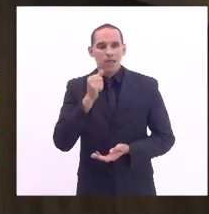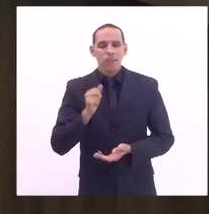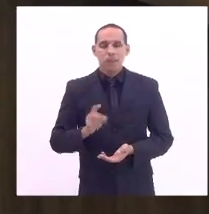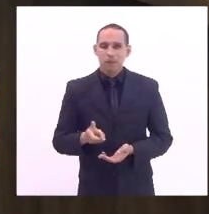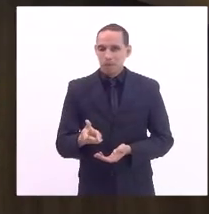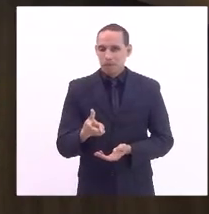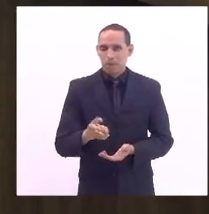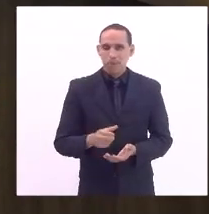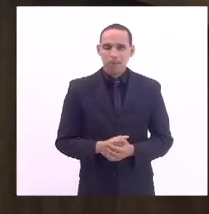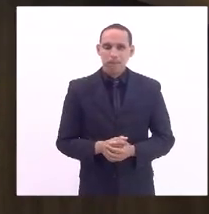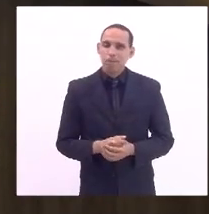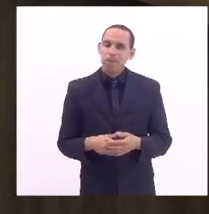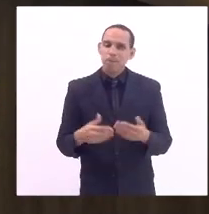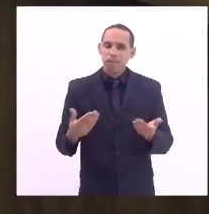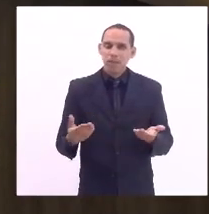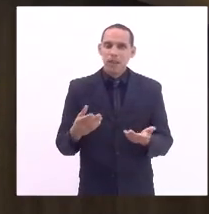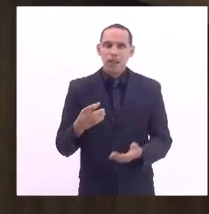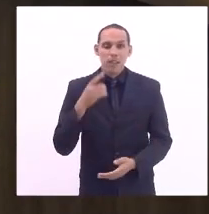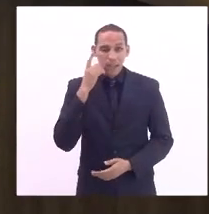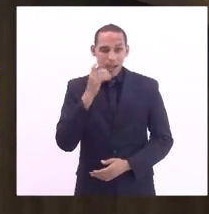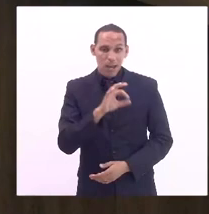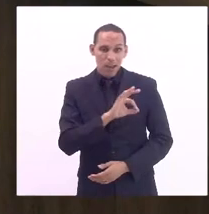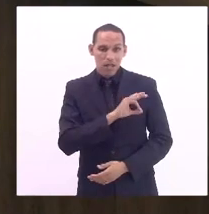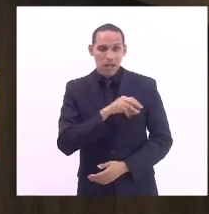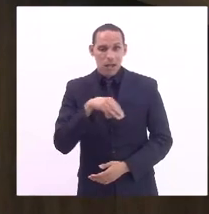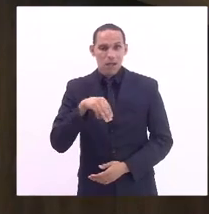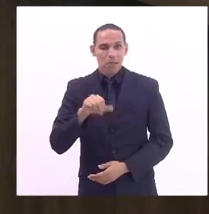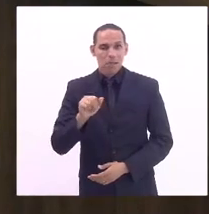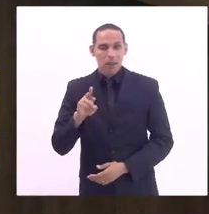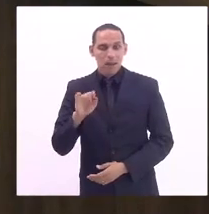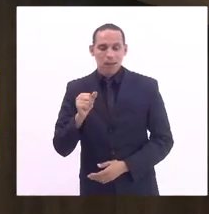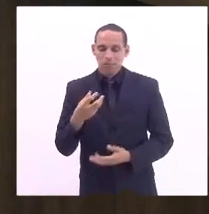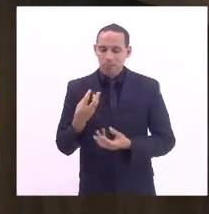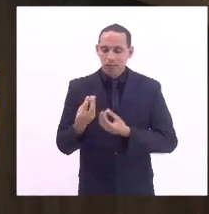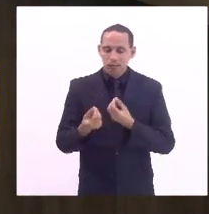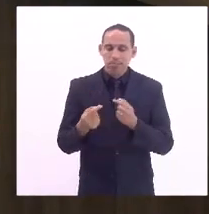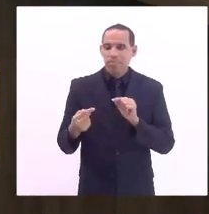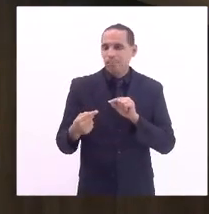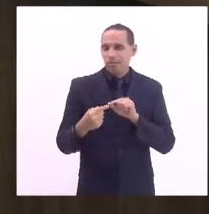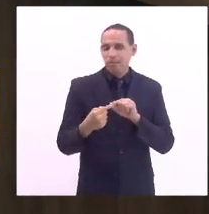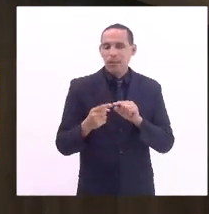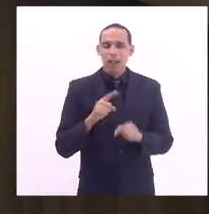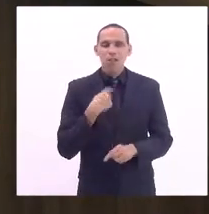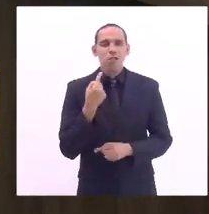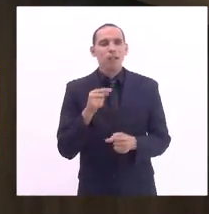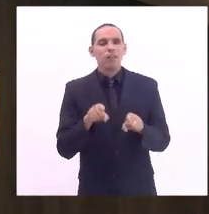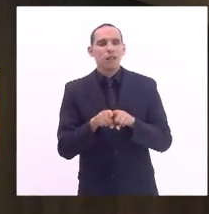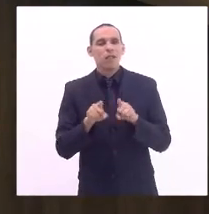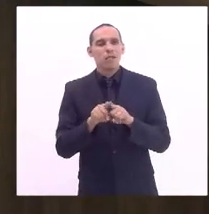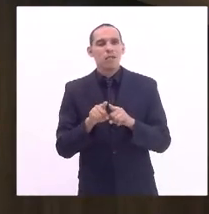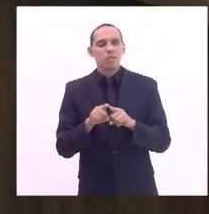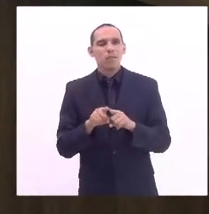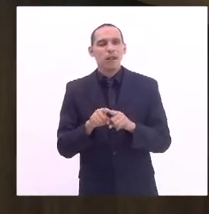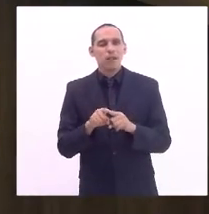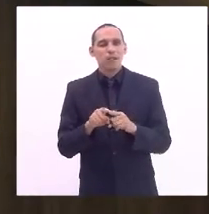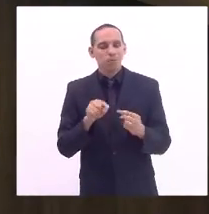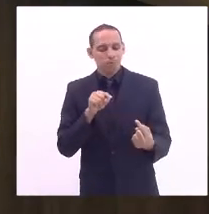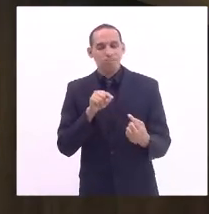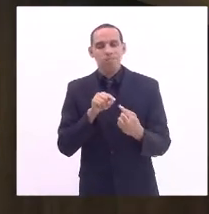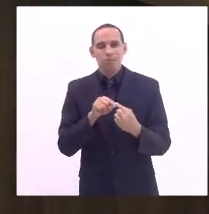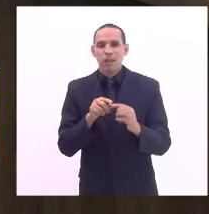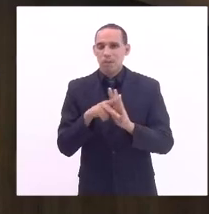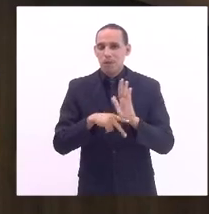Então, deputada Marta Rocha, sensível a essa questão e a gente também sensível a esse projeto.